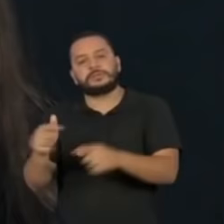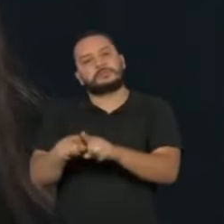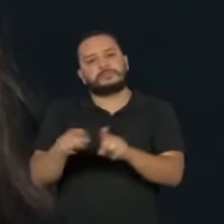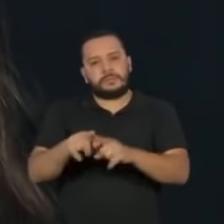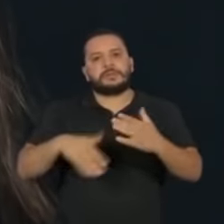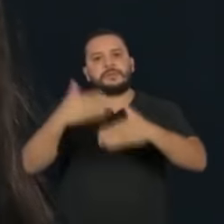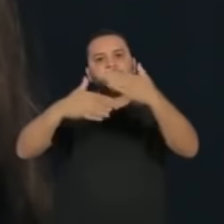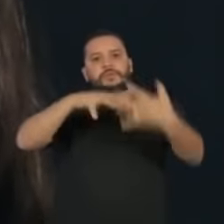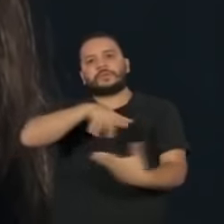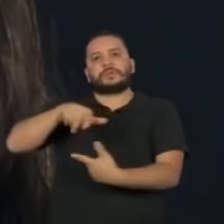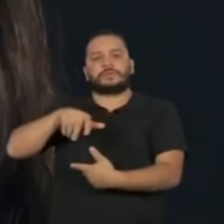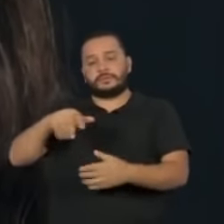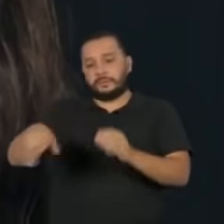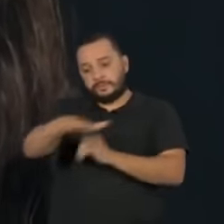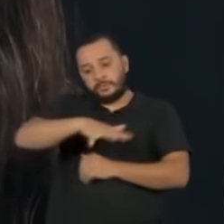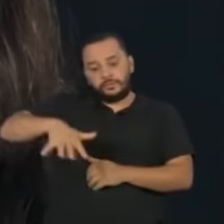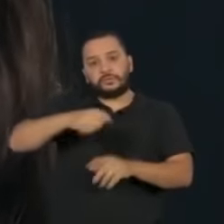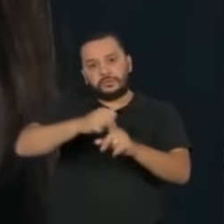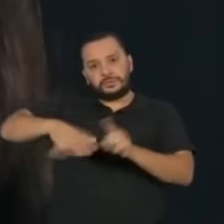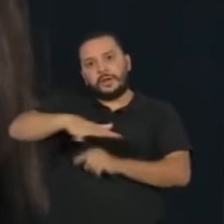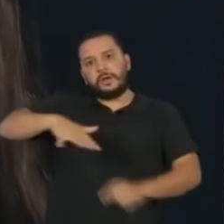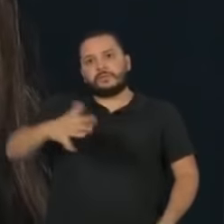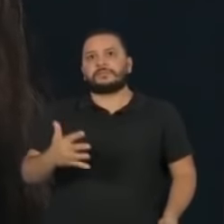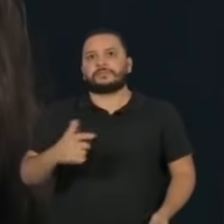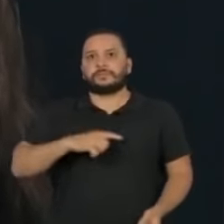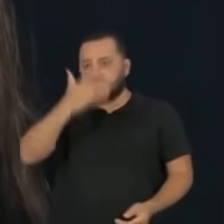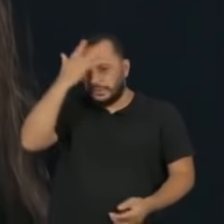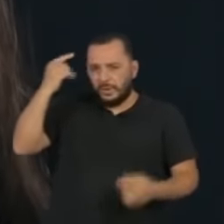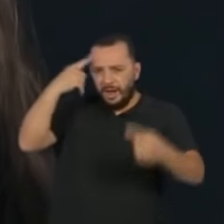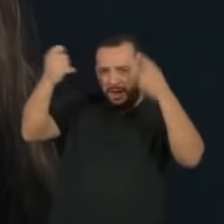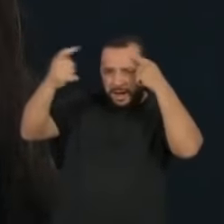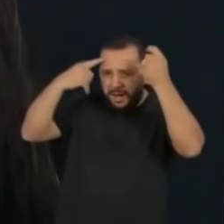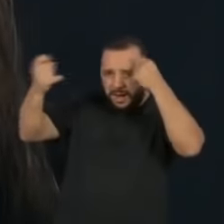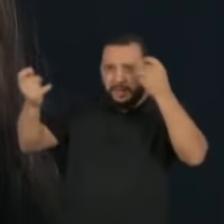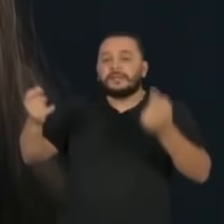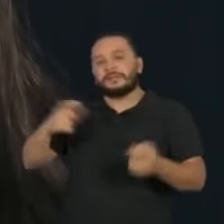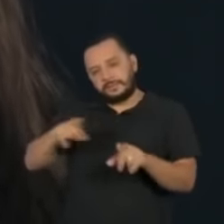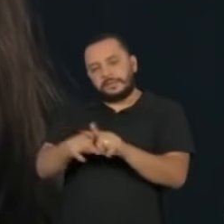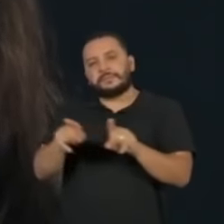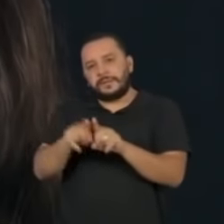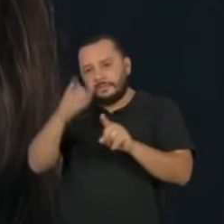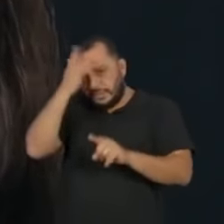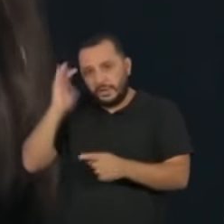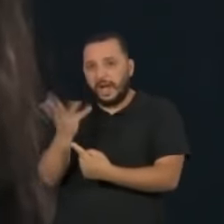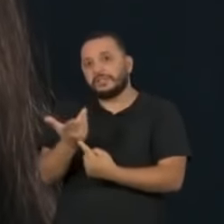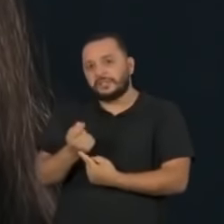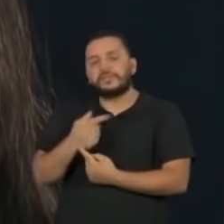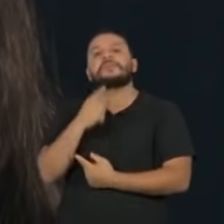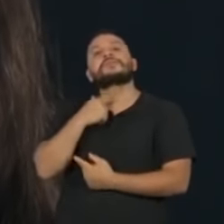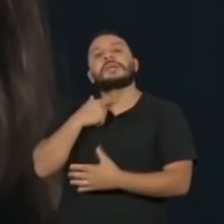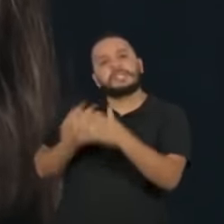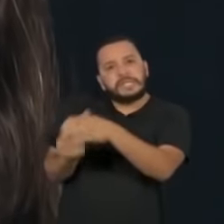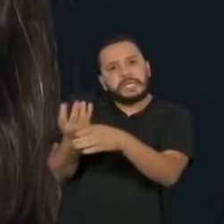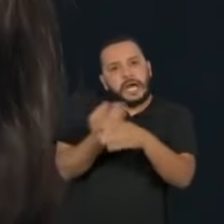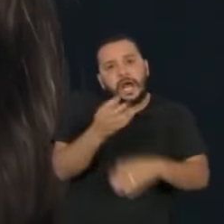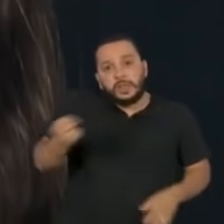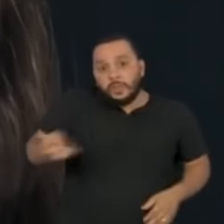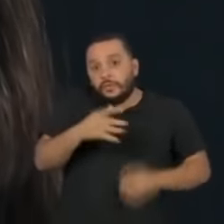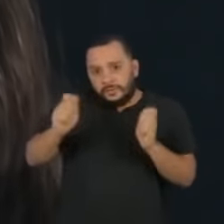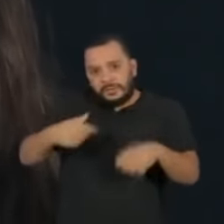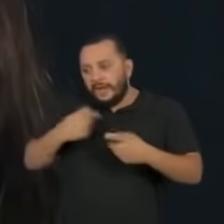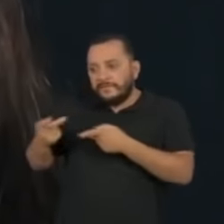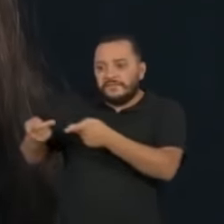social. A ideia é que empreendedores criativos e artistas que têm vontade de empreender possam frequentar